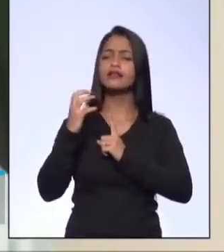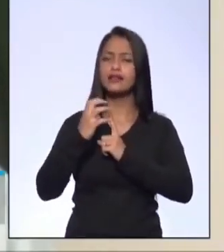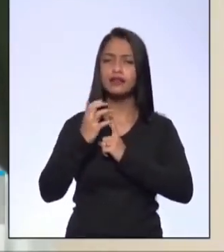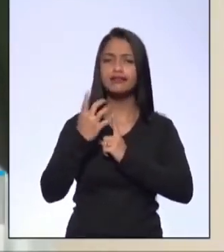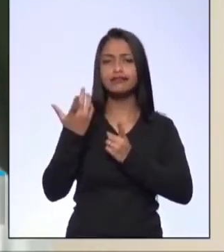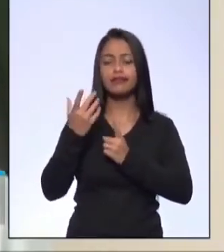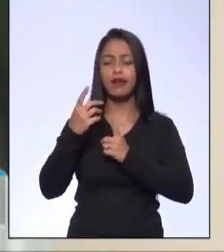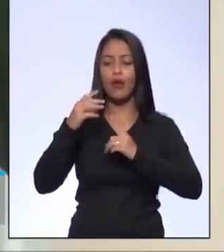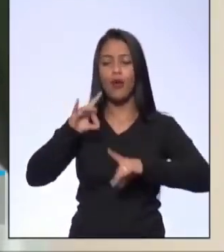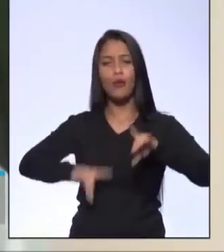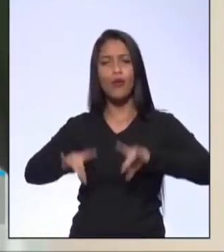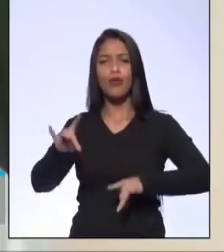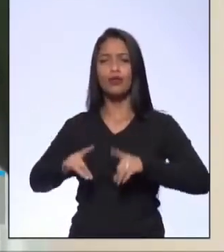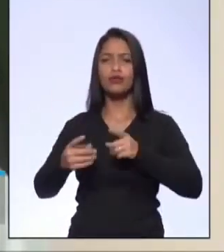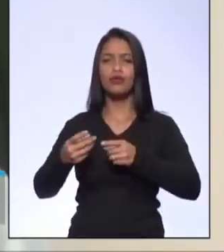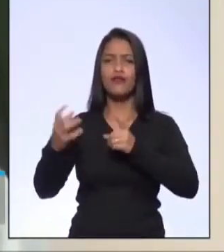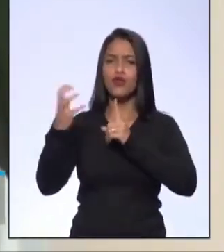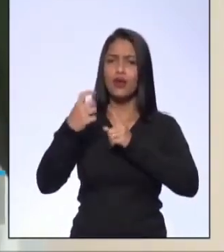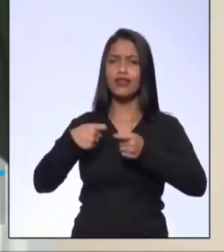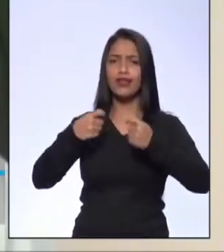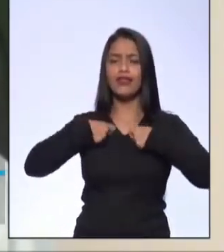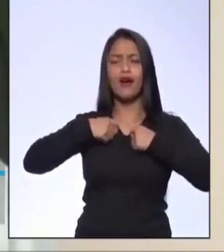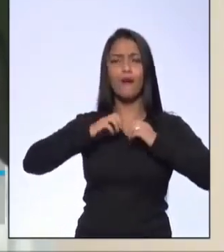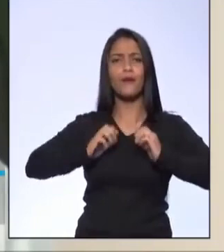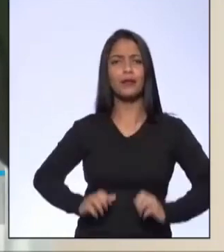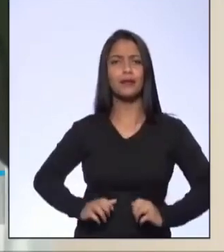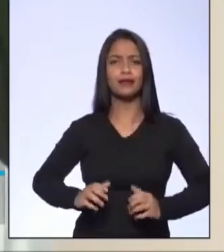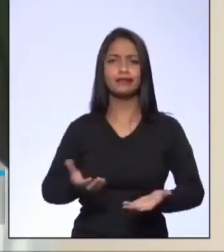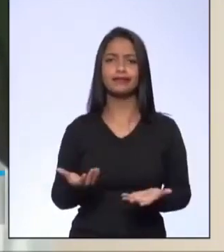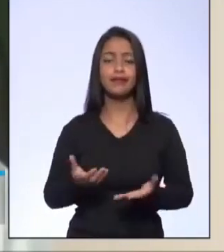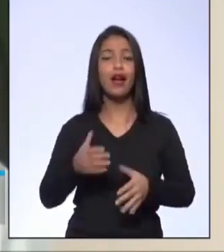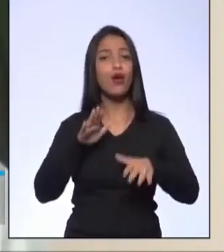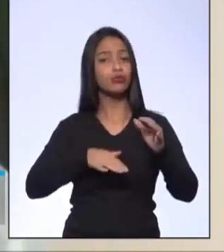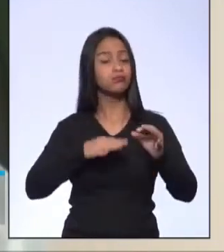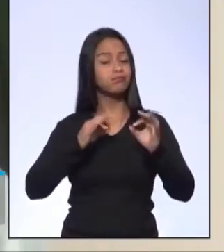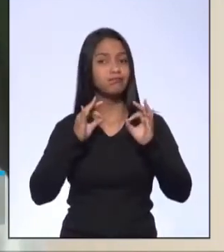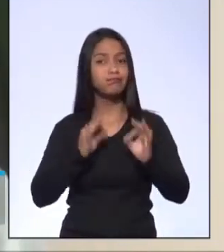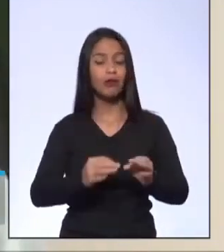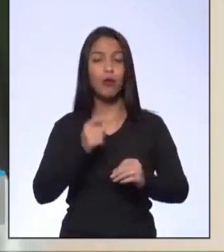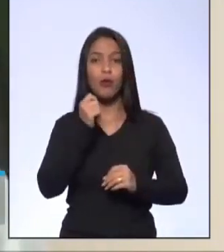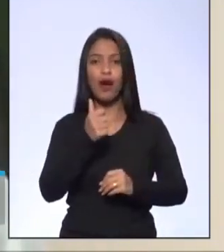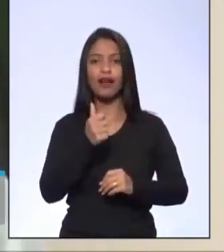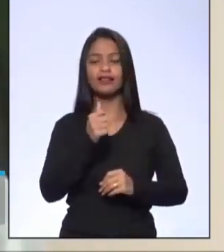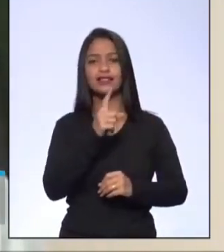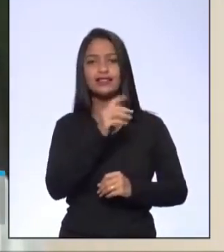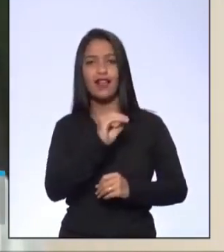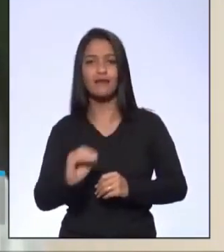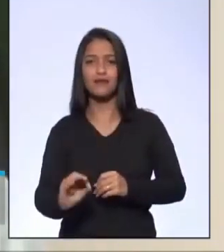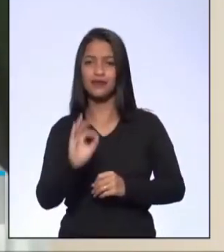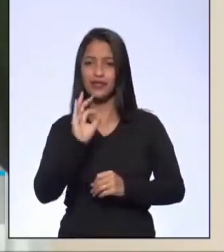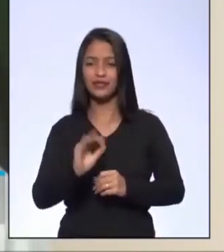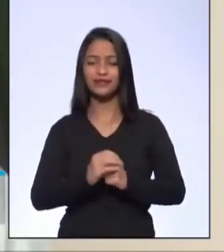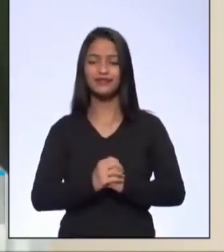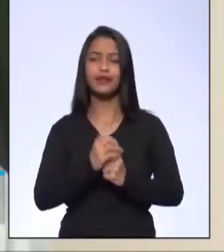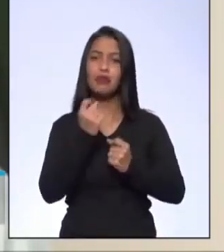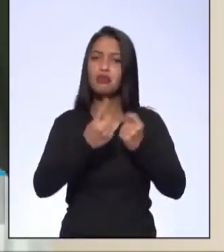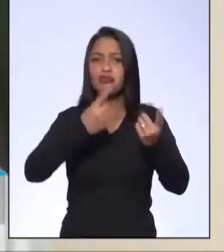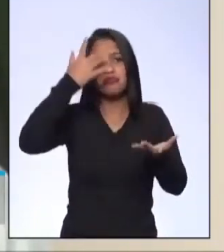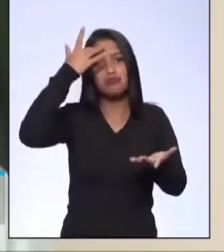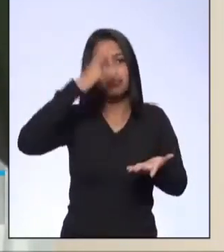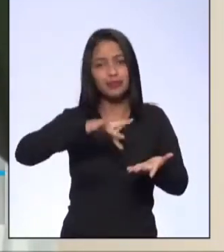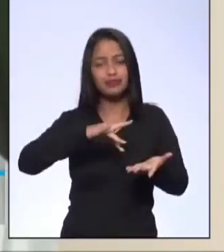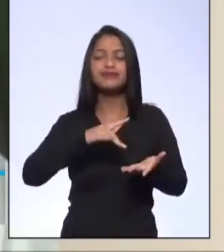nosso comportamento. Alguns têm certeza quase que absoluta, outros nem tanto. Mas tudo bem, vamos